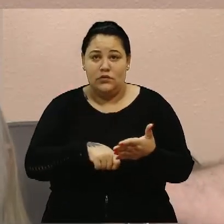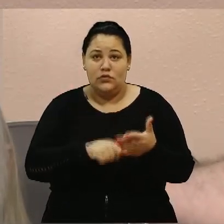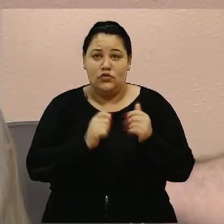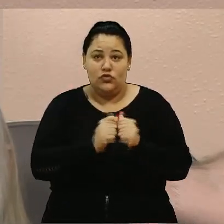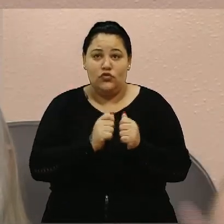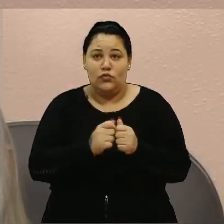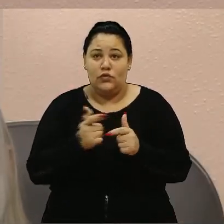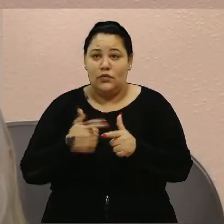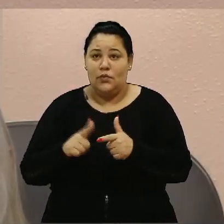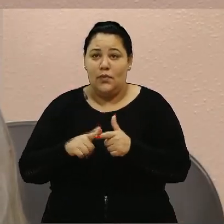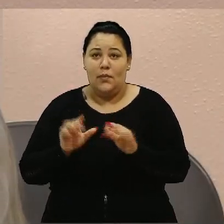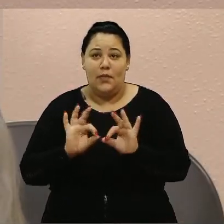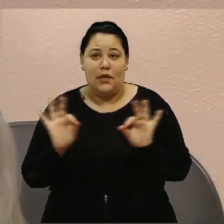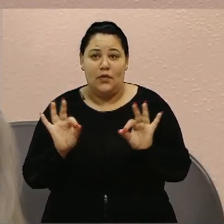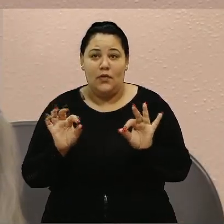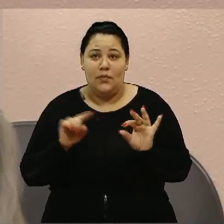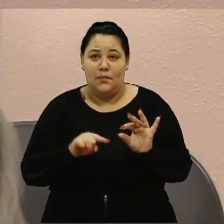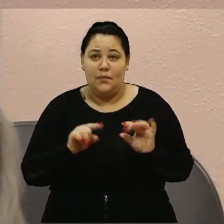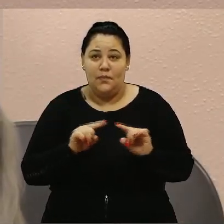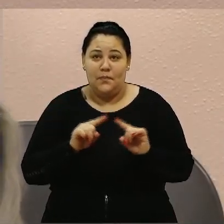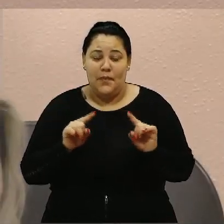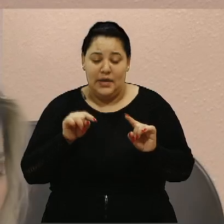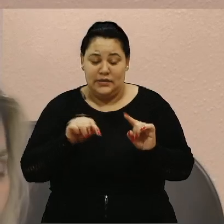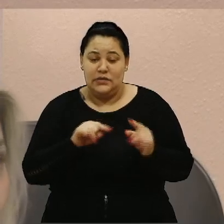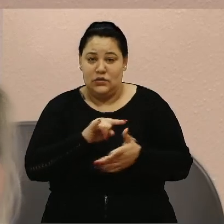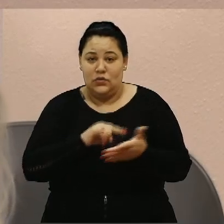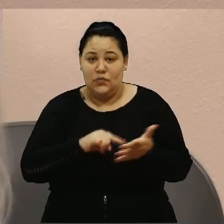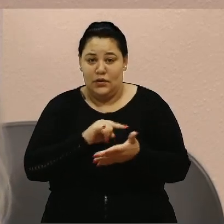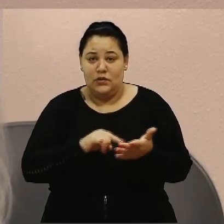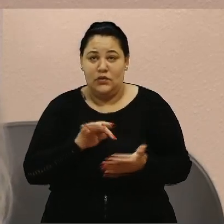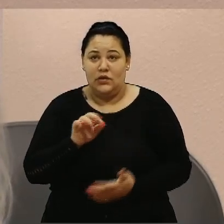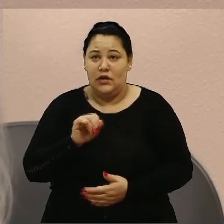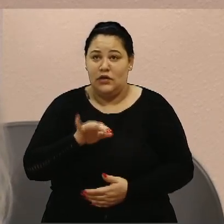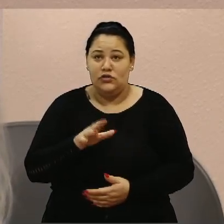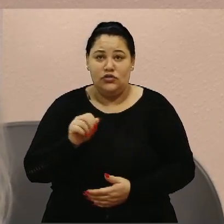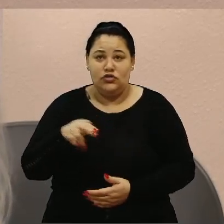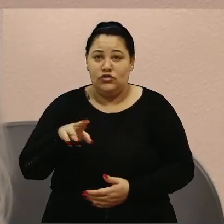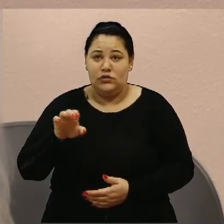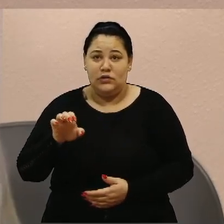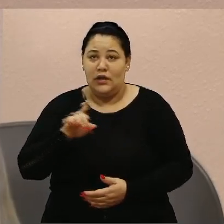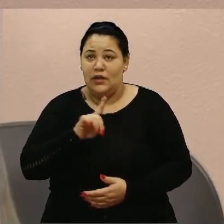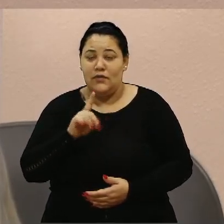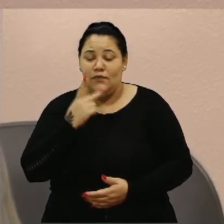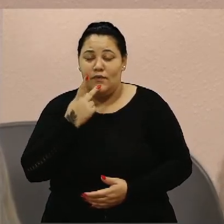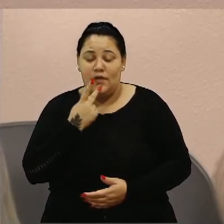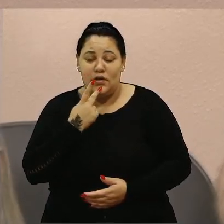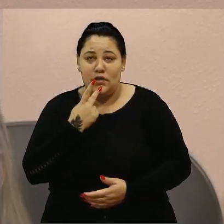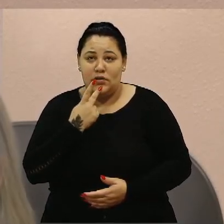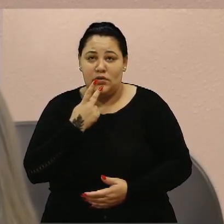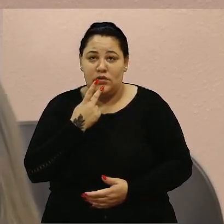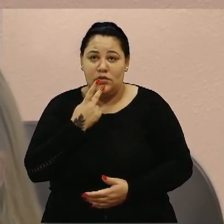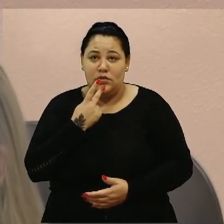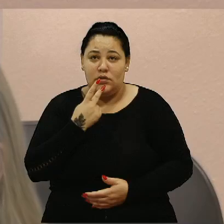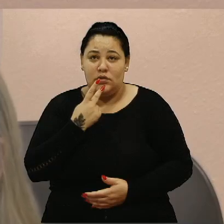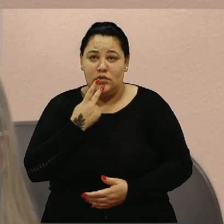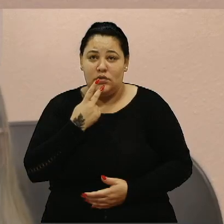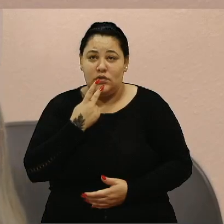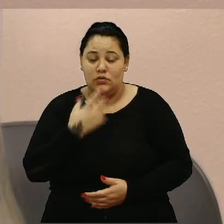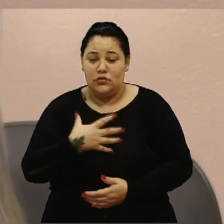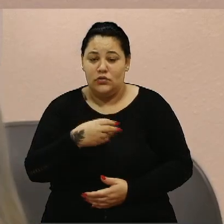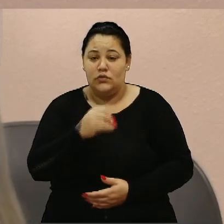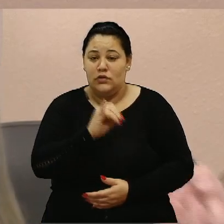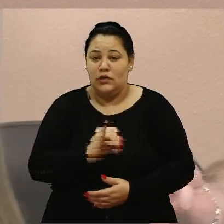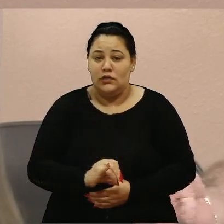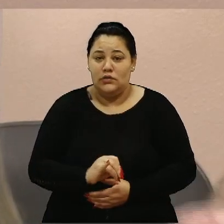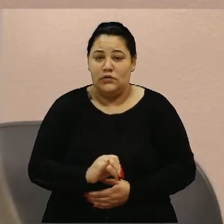nenhum. Só que essa moção Tajani aqui, ela não fala só dos filhos, na verdade ela fala tão somente dos filhos de italiano.